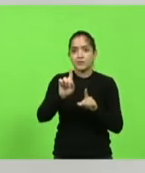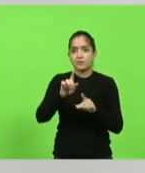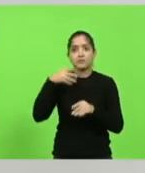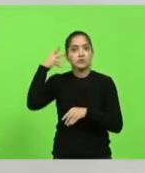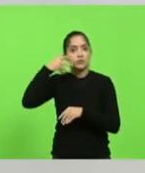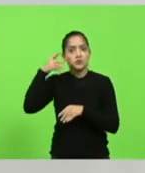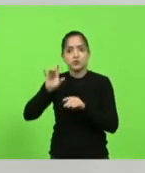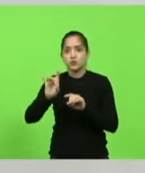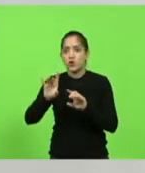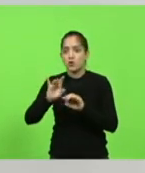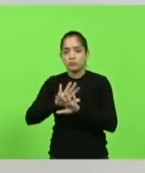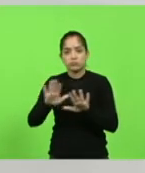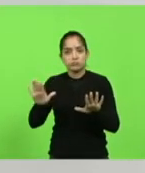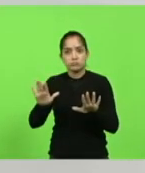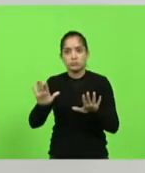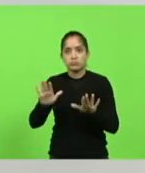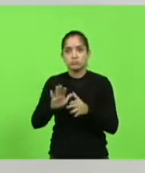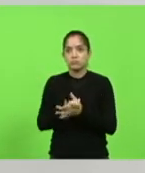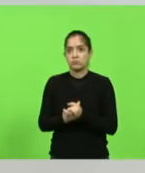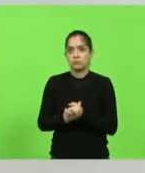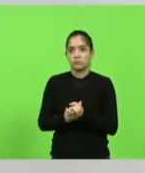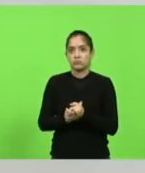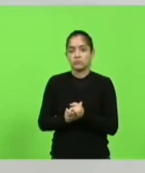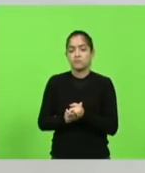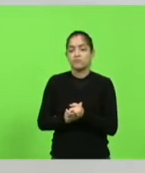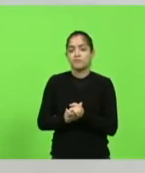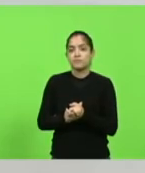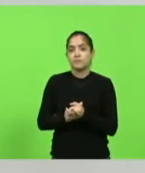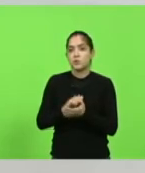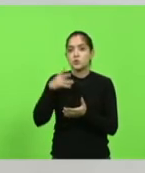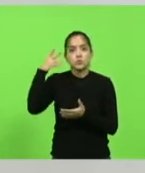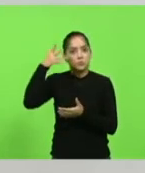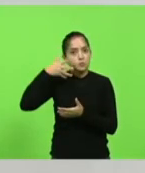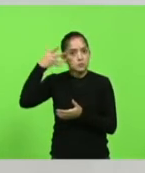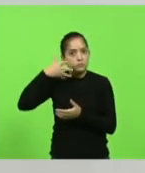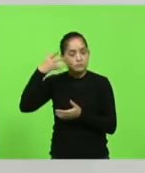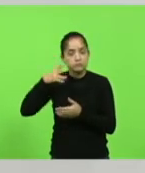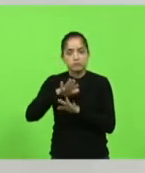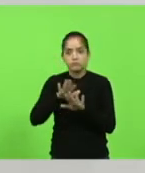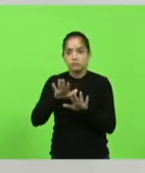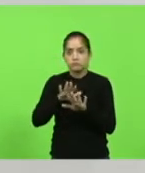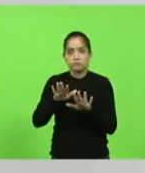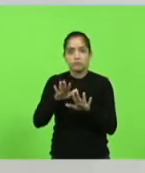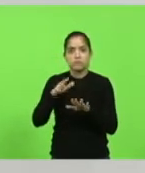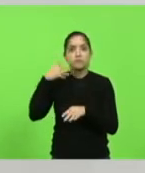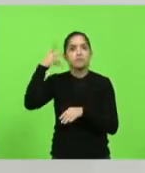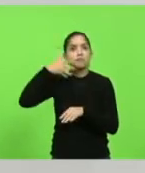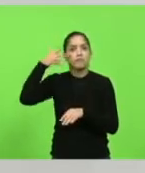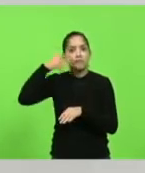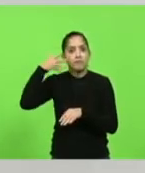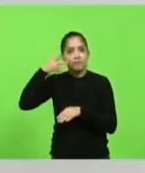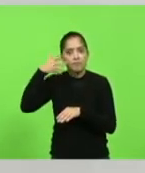Eles não ficam mais nos autos do processo. Eles querem falar com a rua.